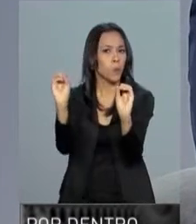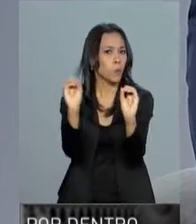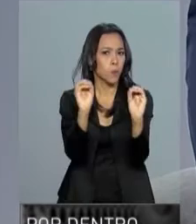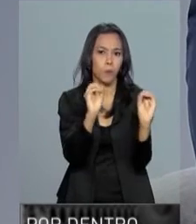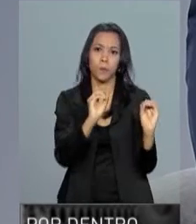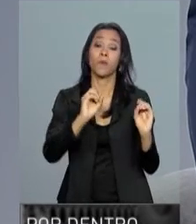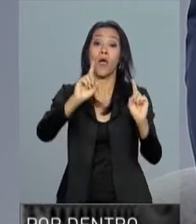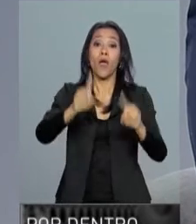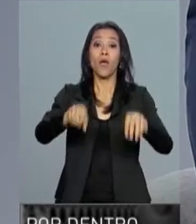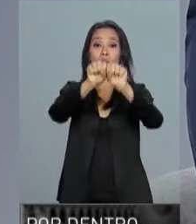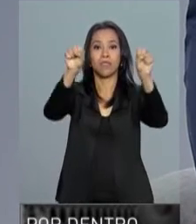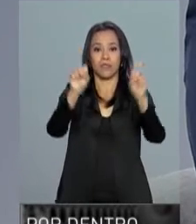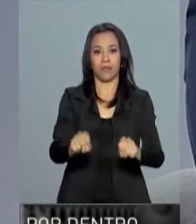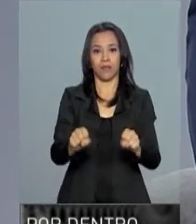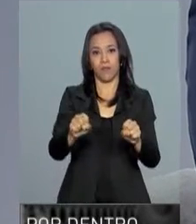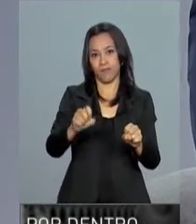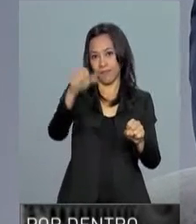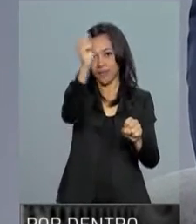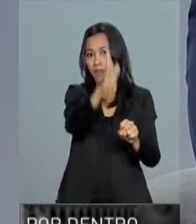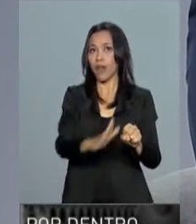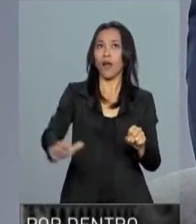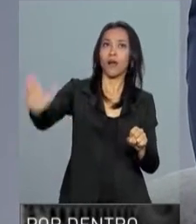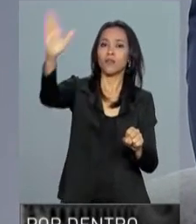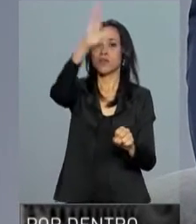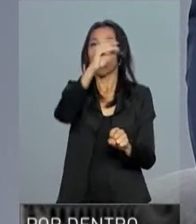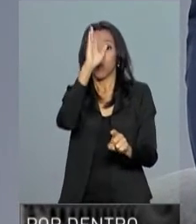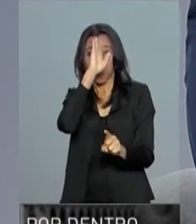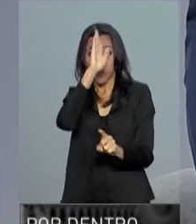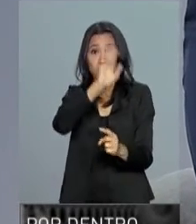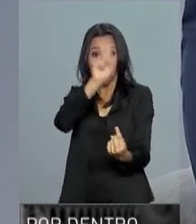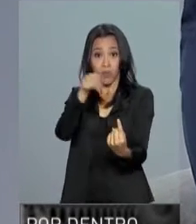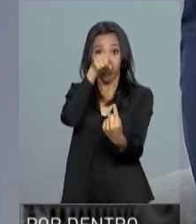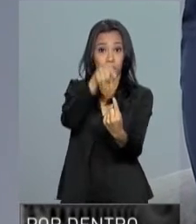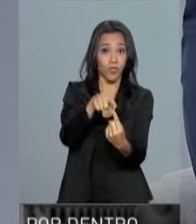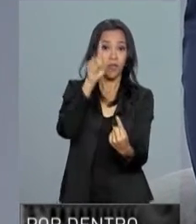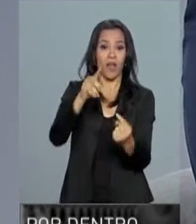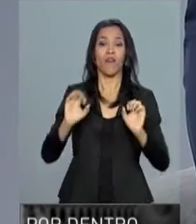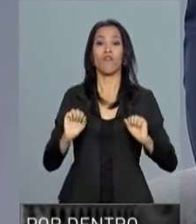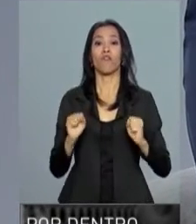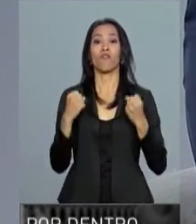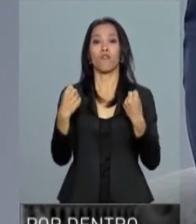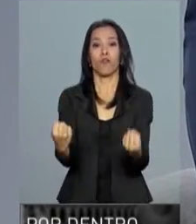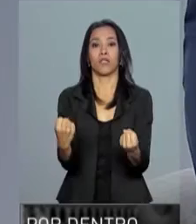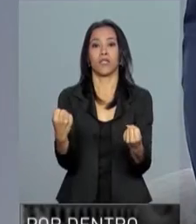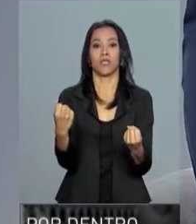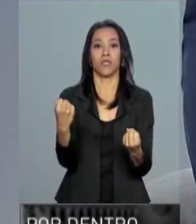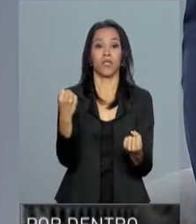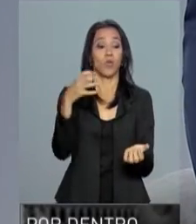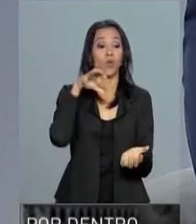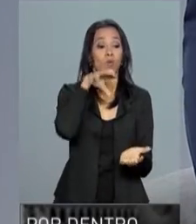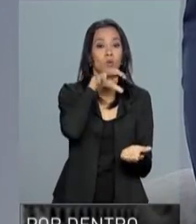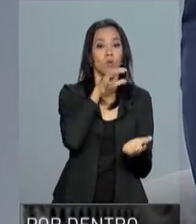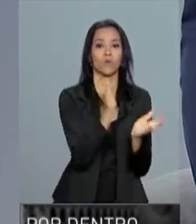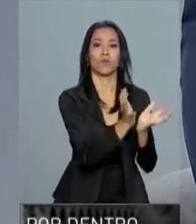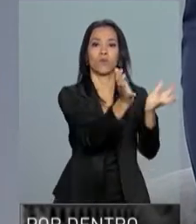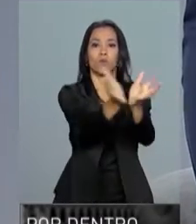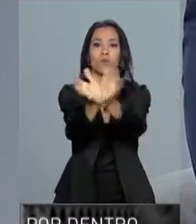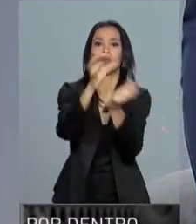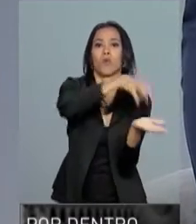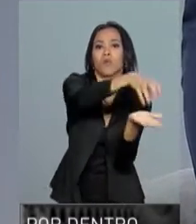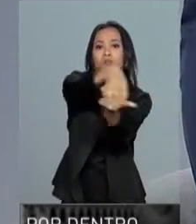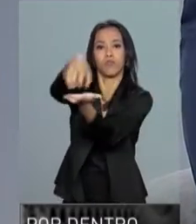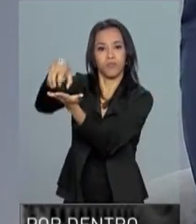é um sistema Nacional ao qual o principal objetivo é o fortalecimento dos órgãos de igualdade racial e